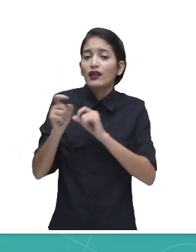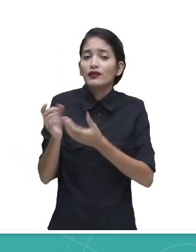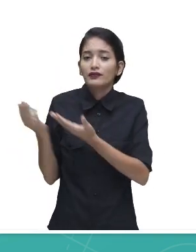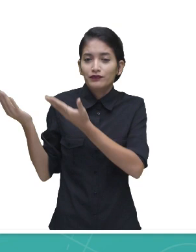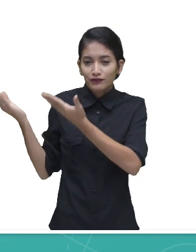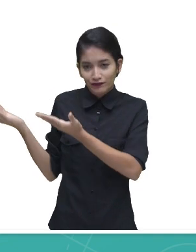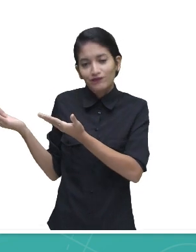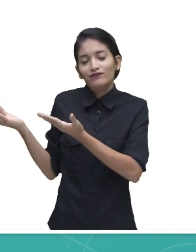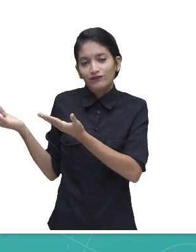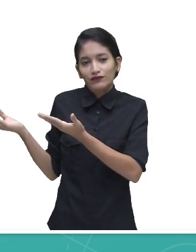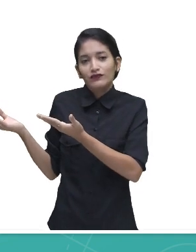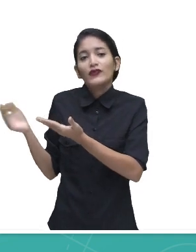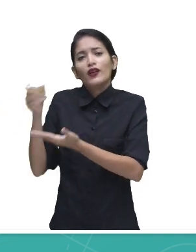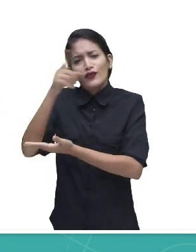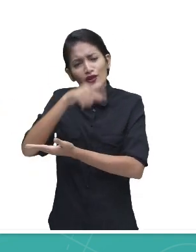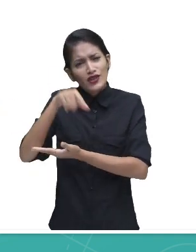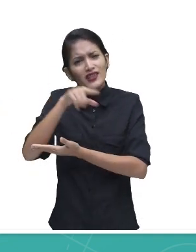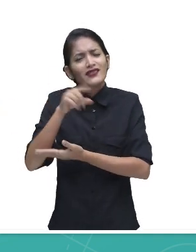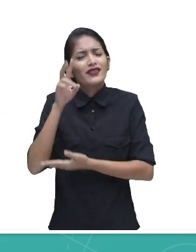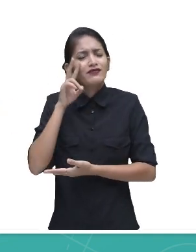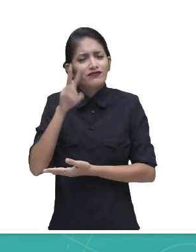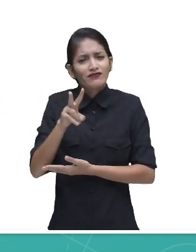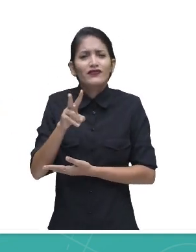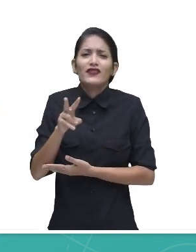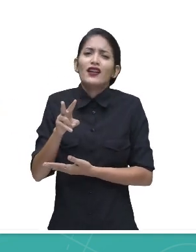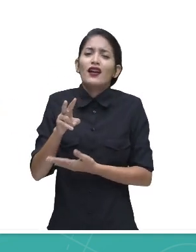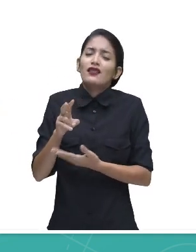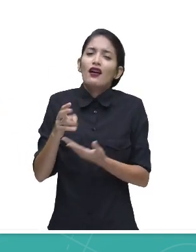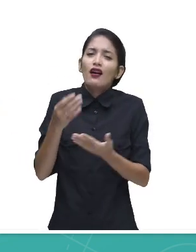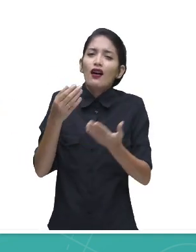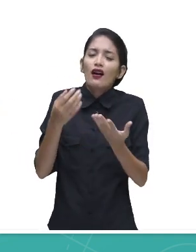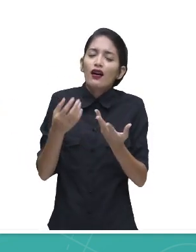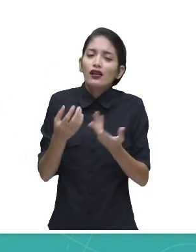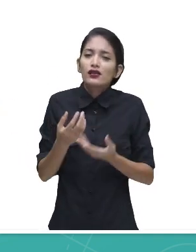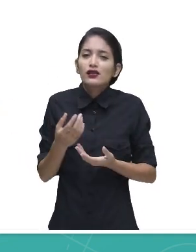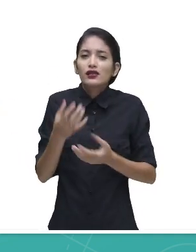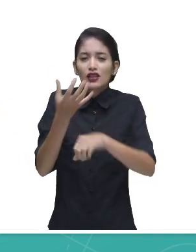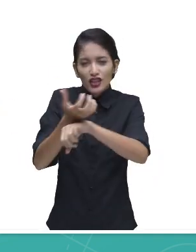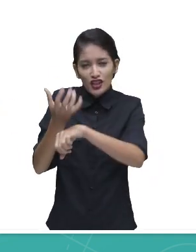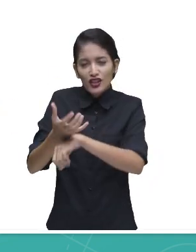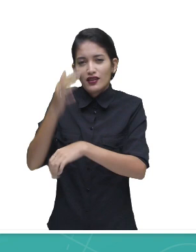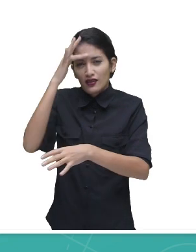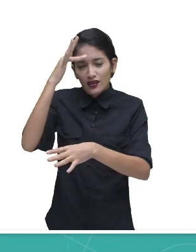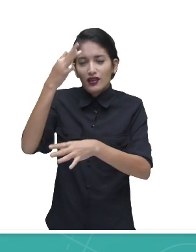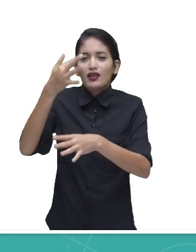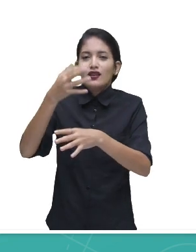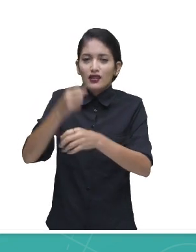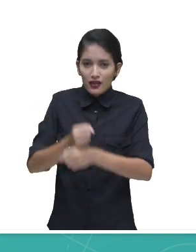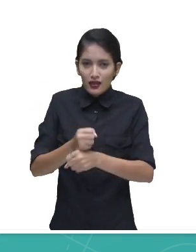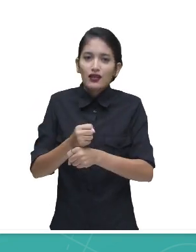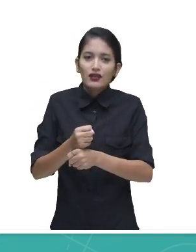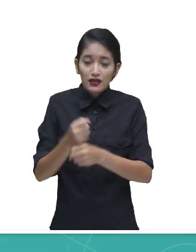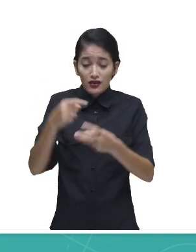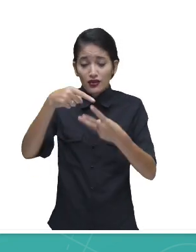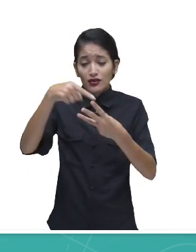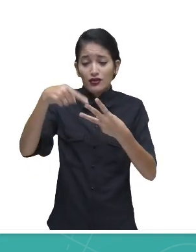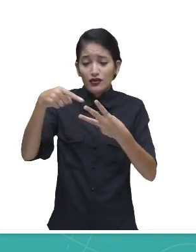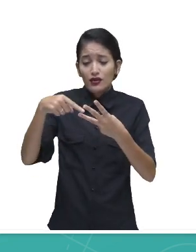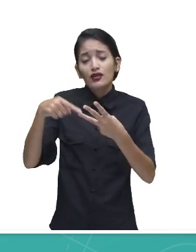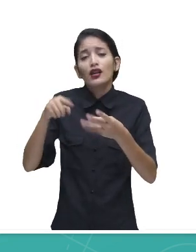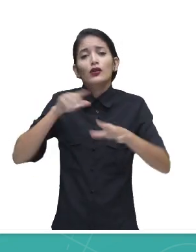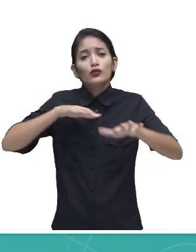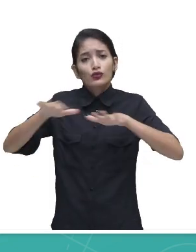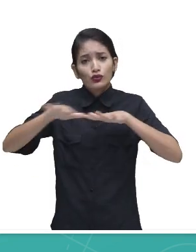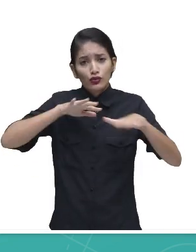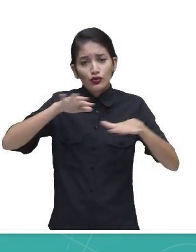ver bastante na disciplina de física, né? Porque ele calculou 3 leis que descrevem o movimento das forças entre